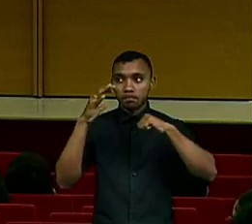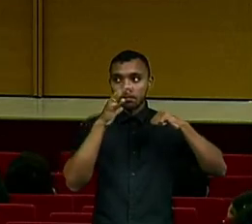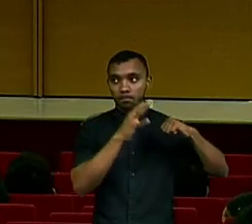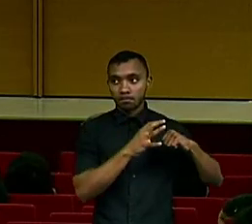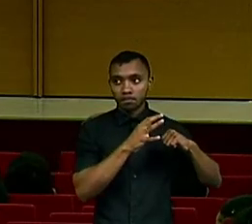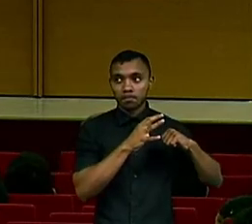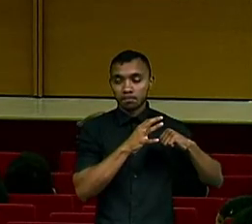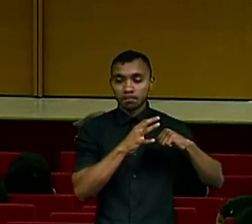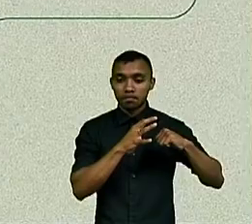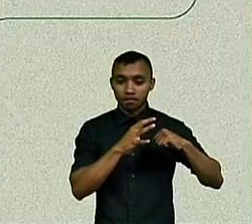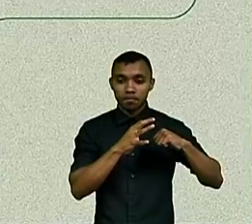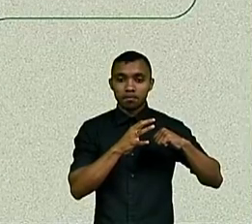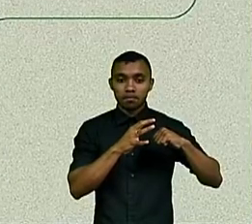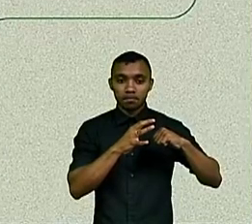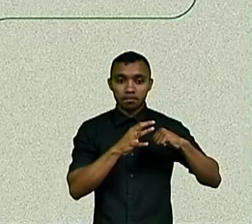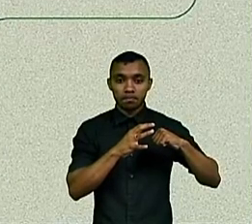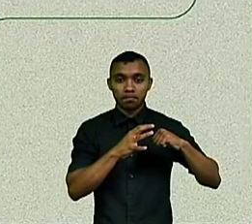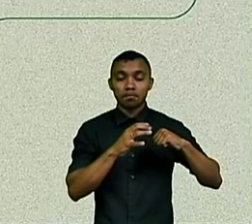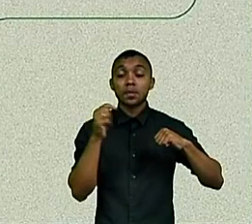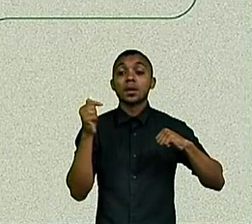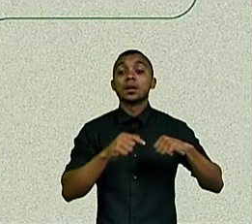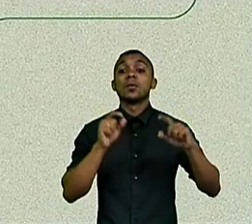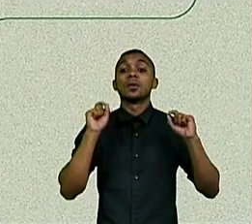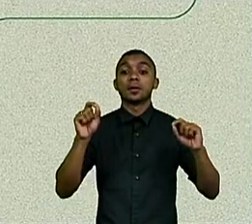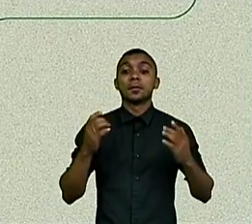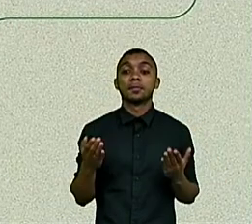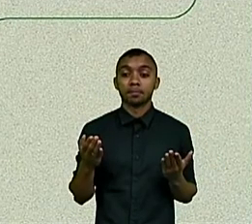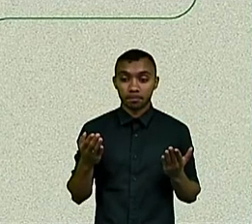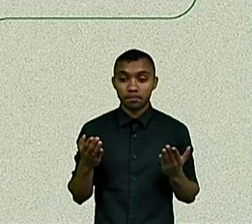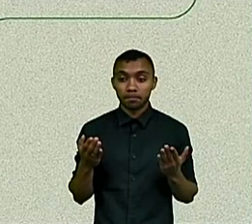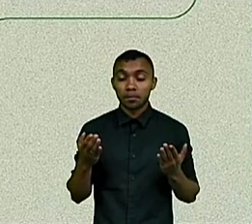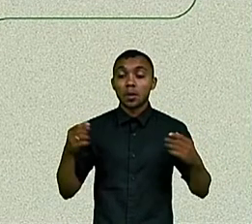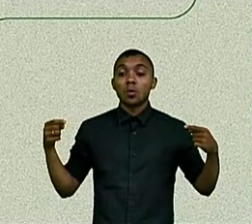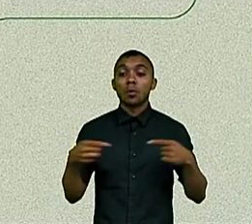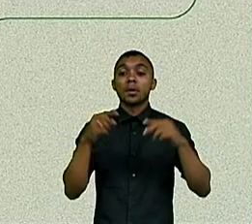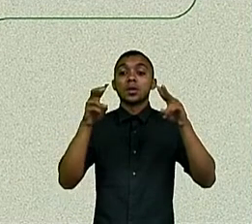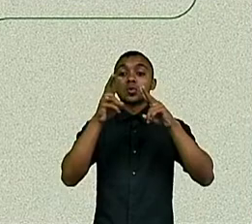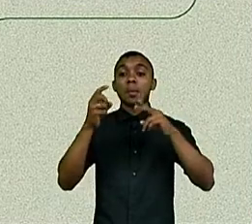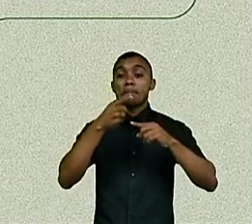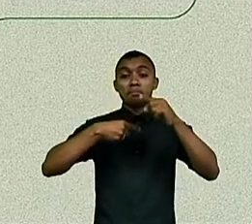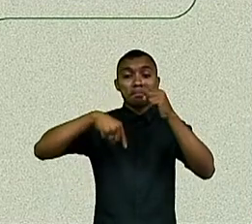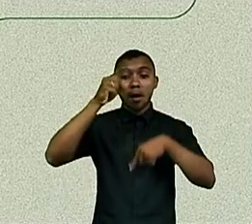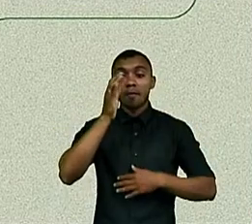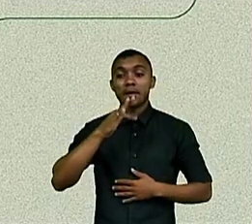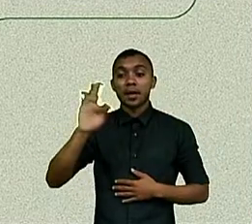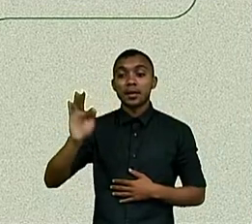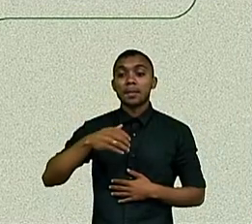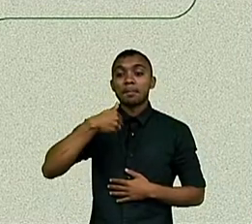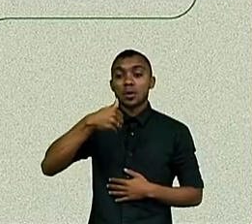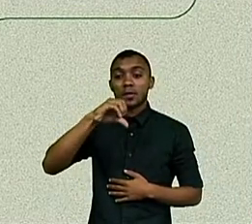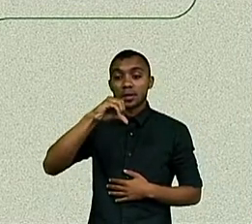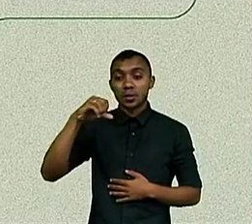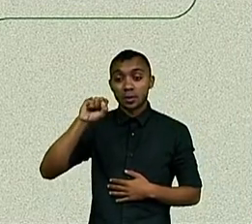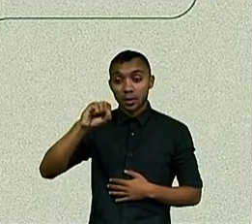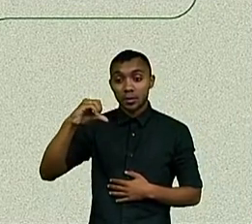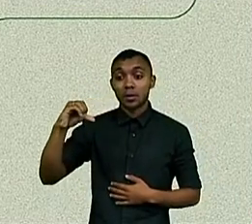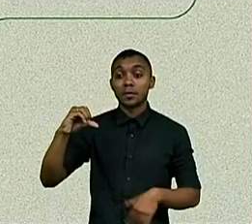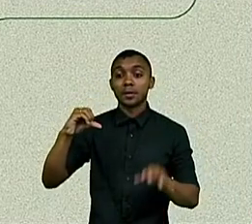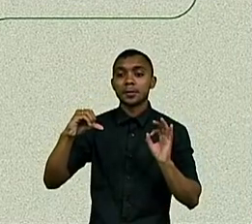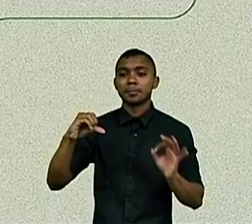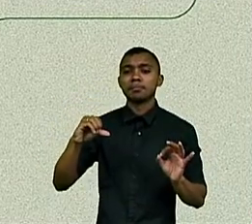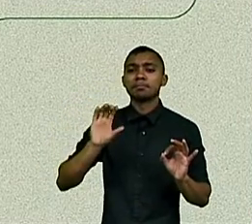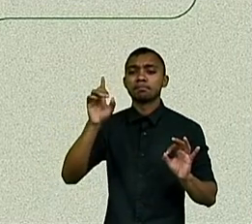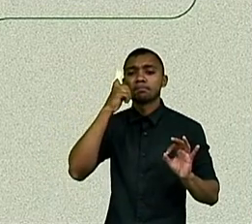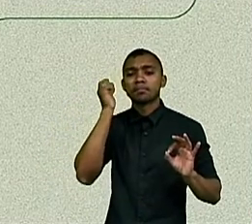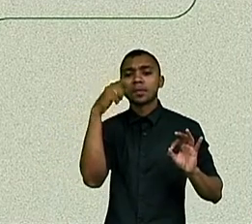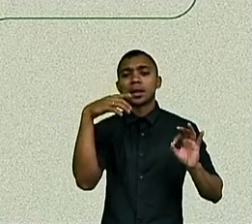ter a sua culminância com a Revolução Francesa de 1789 O que é que